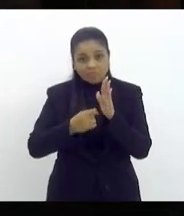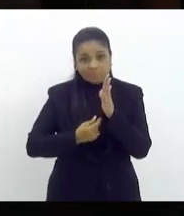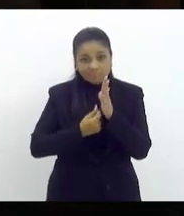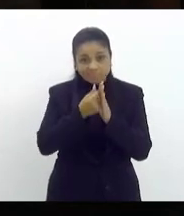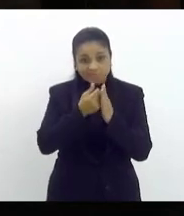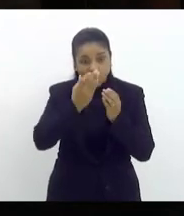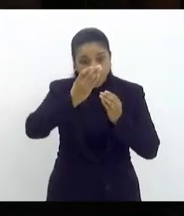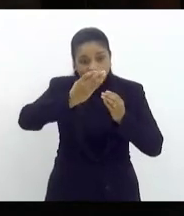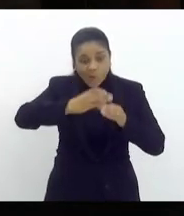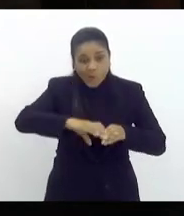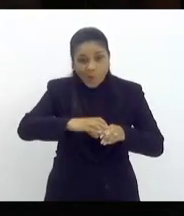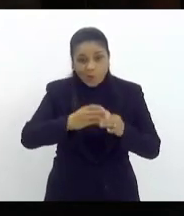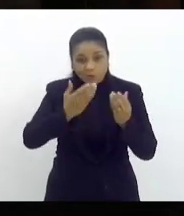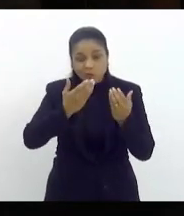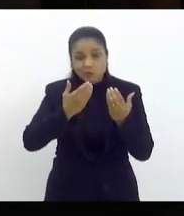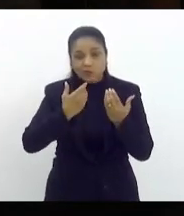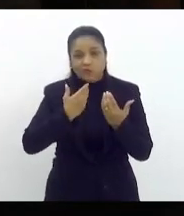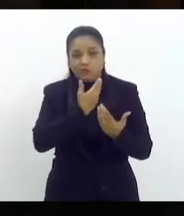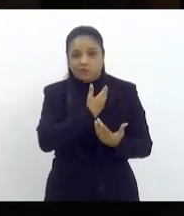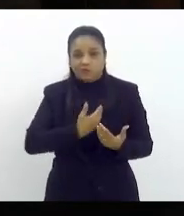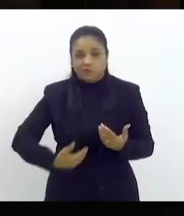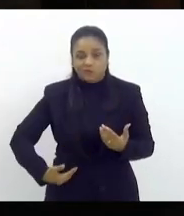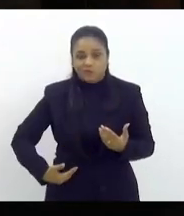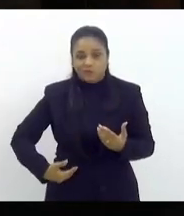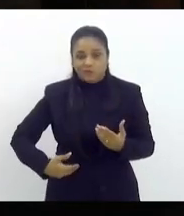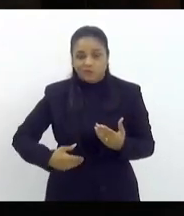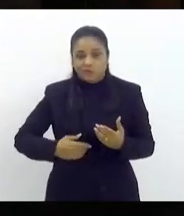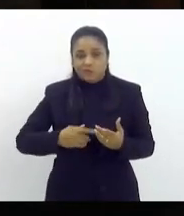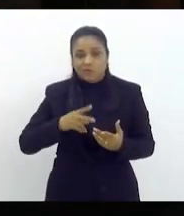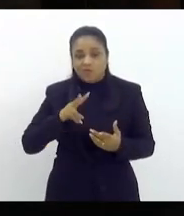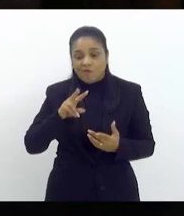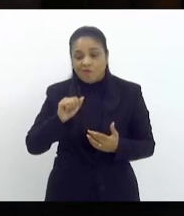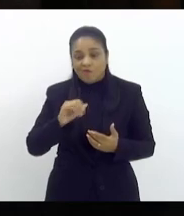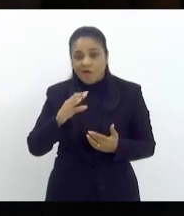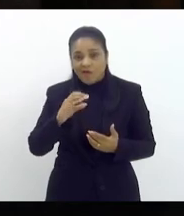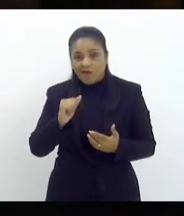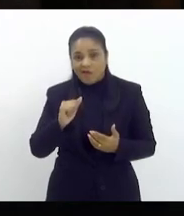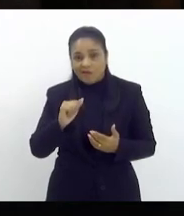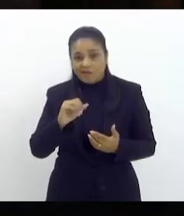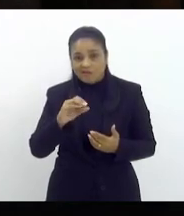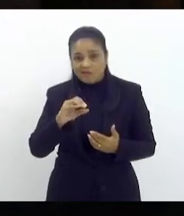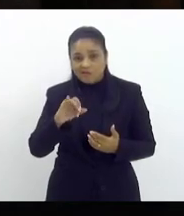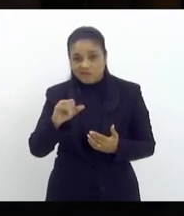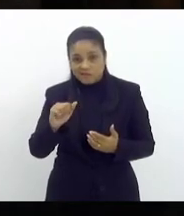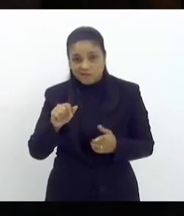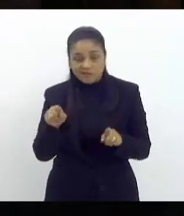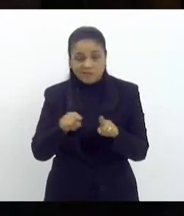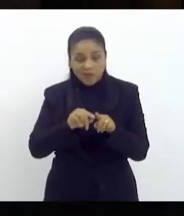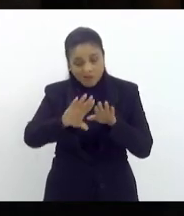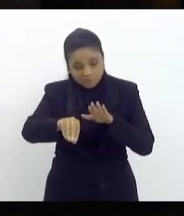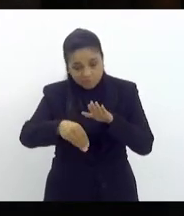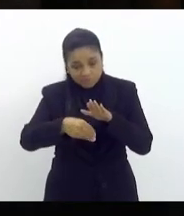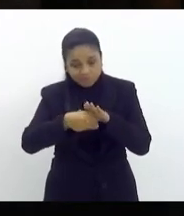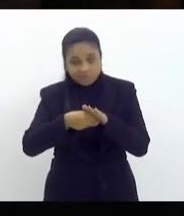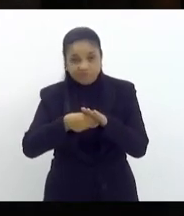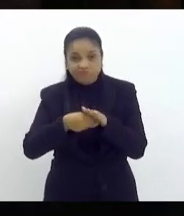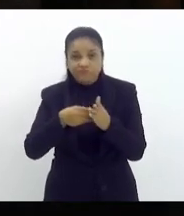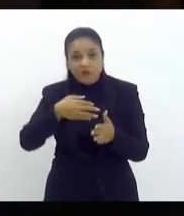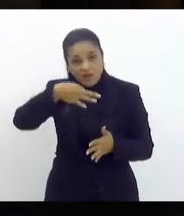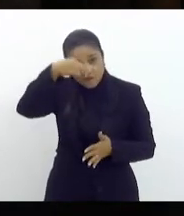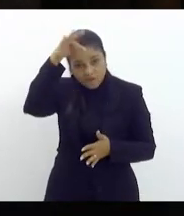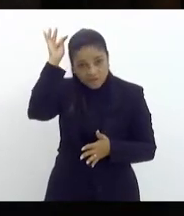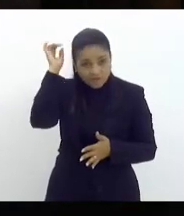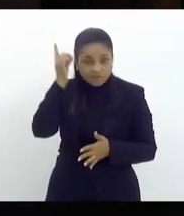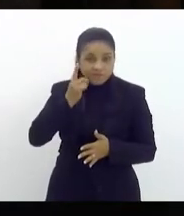concurso público nos casos de vacância emenda número 4 do deputado Flávio Serafini que trata do piso